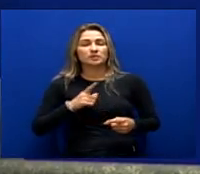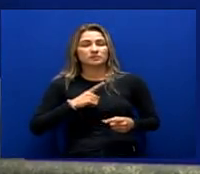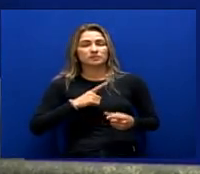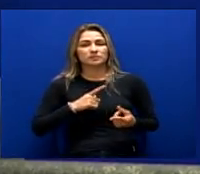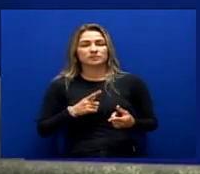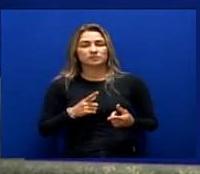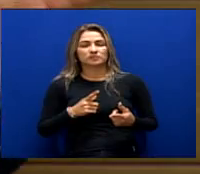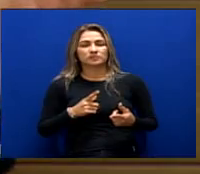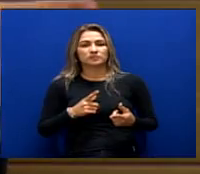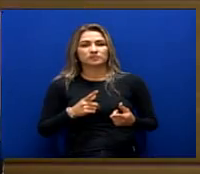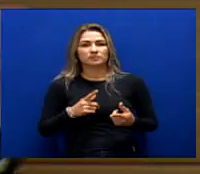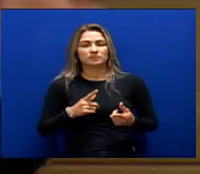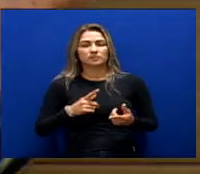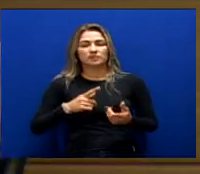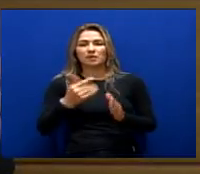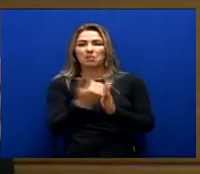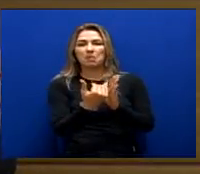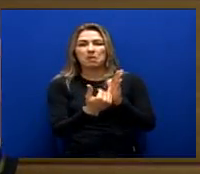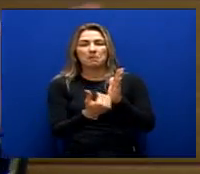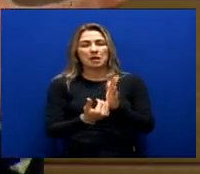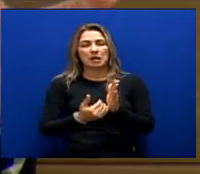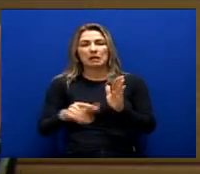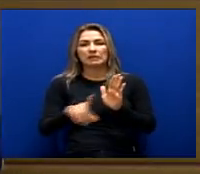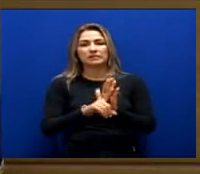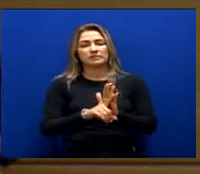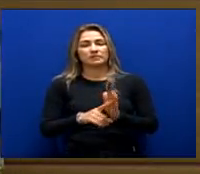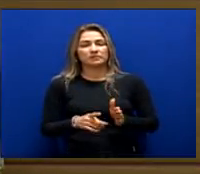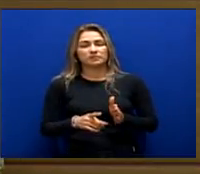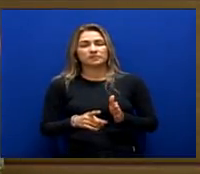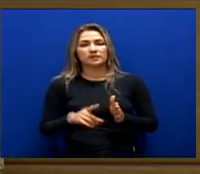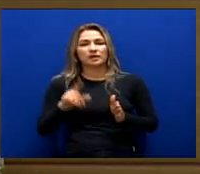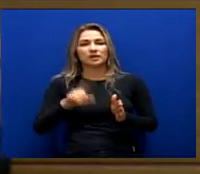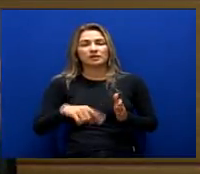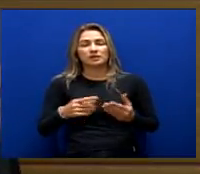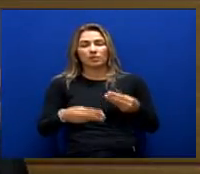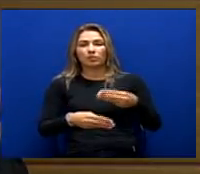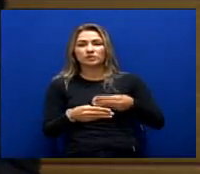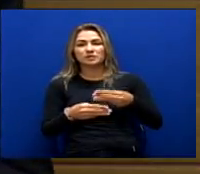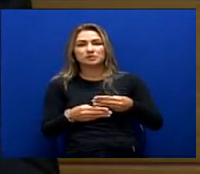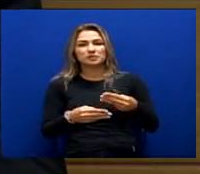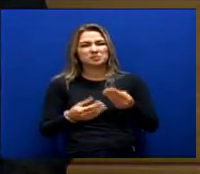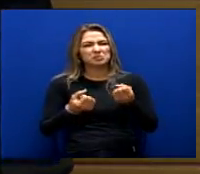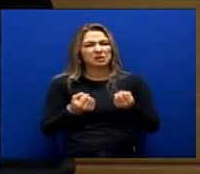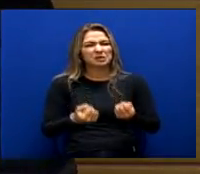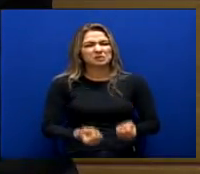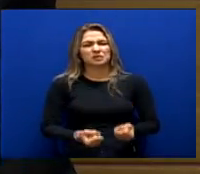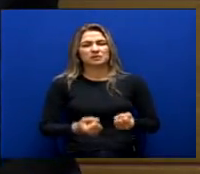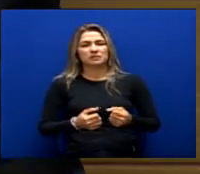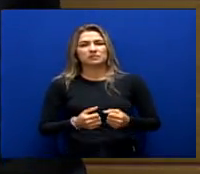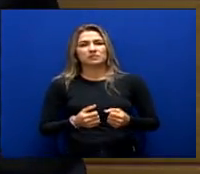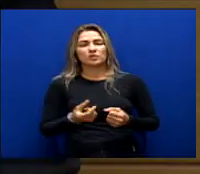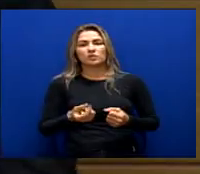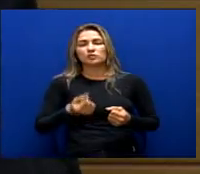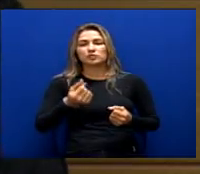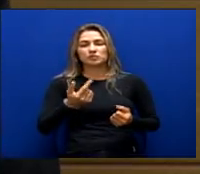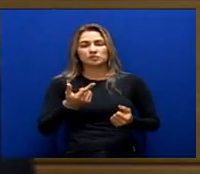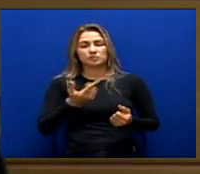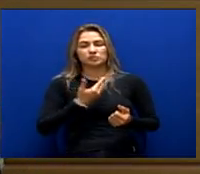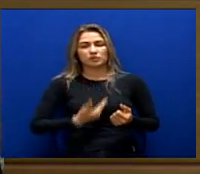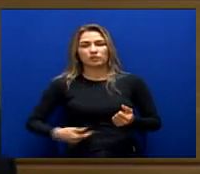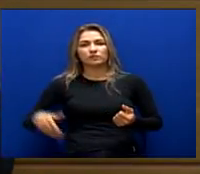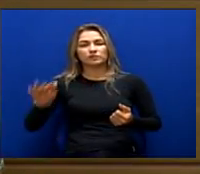que isso coloca todo o peso do atendimento no município e centraliza os recursos da união essa realidade então